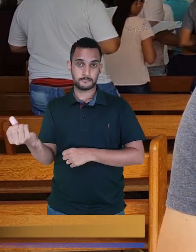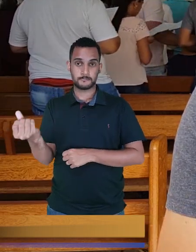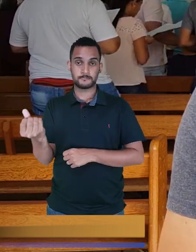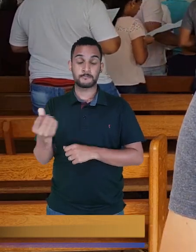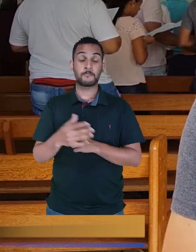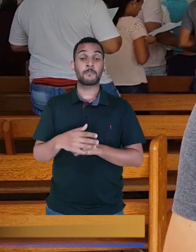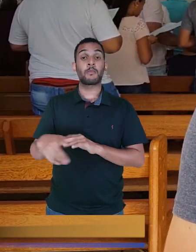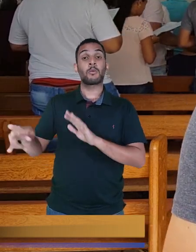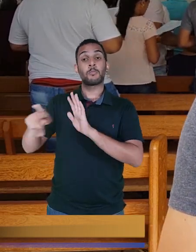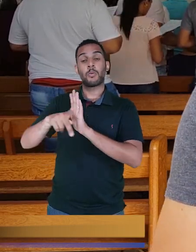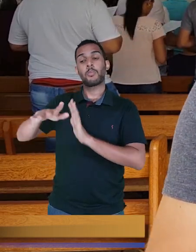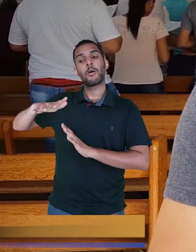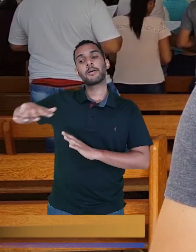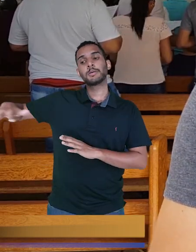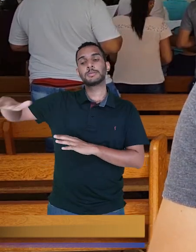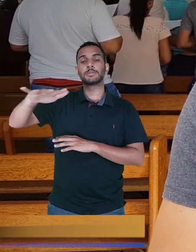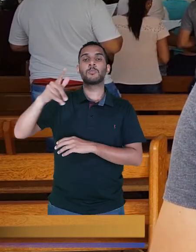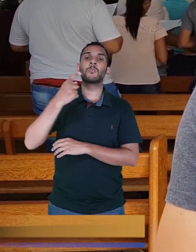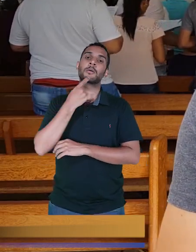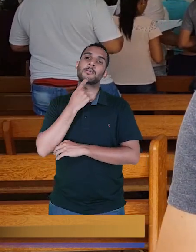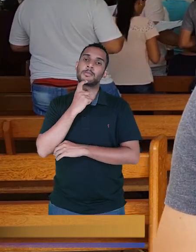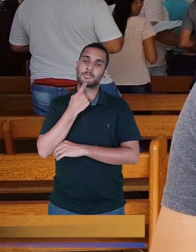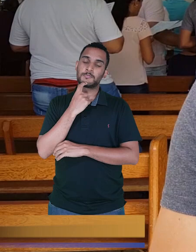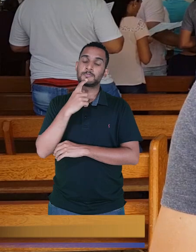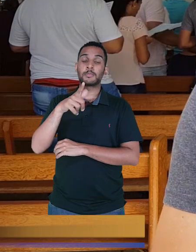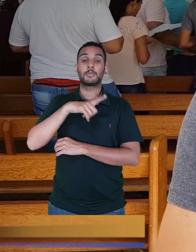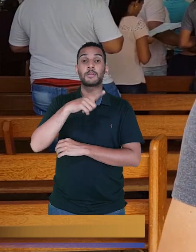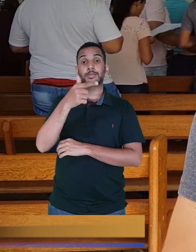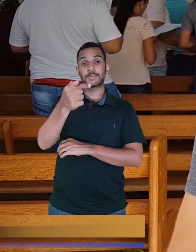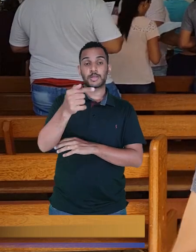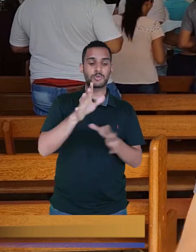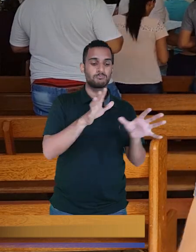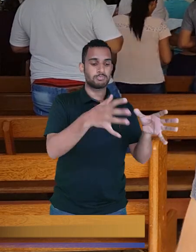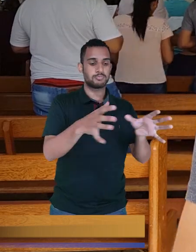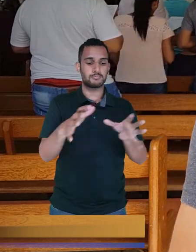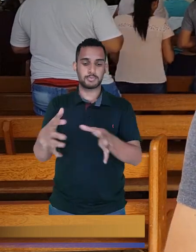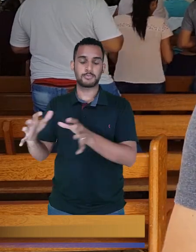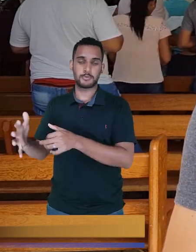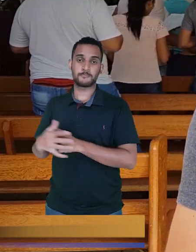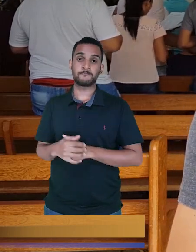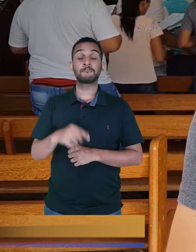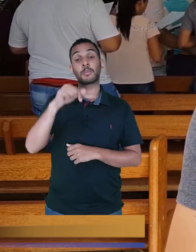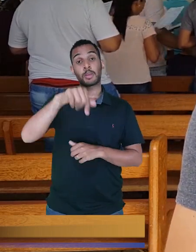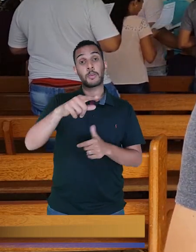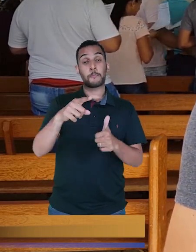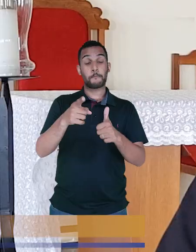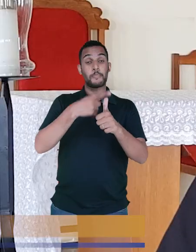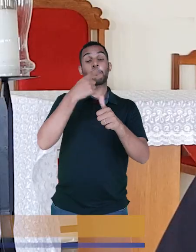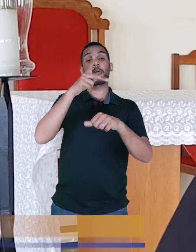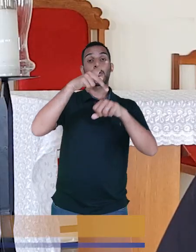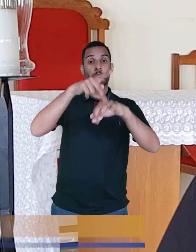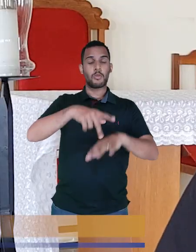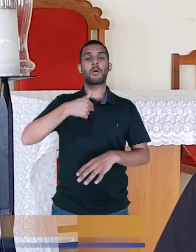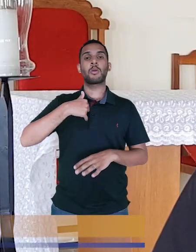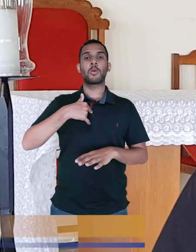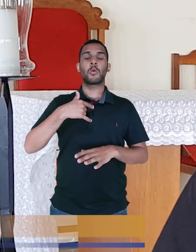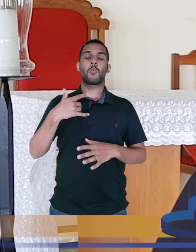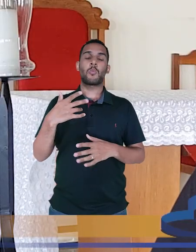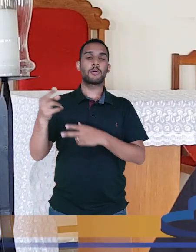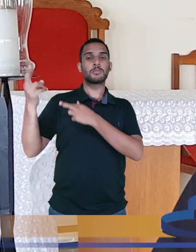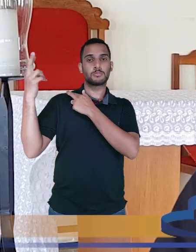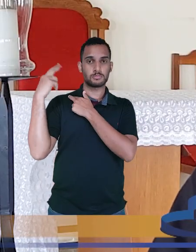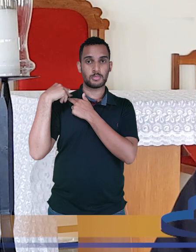de 2006. Ela pertence ao Vicariato de Campinas e possui 7 comunidades. Sendo a primeira